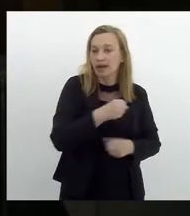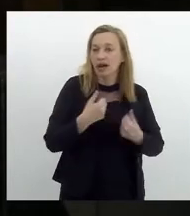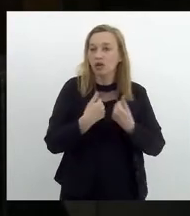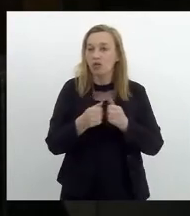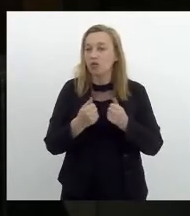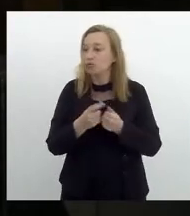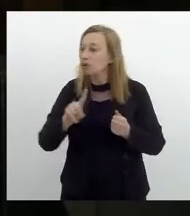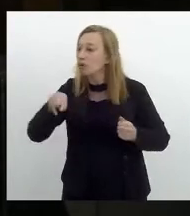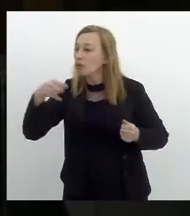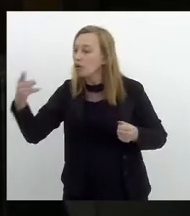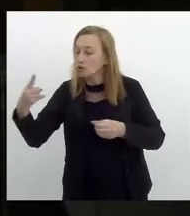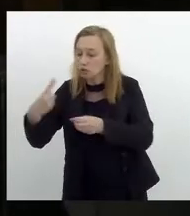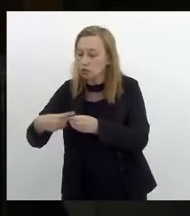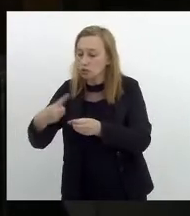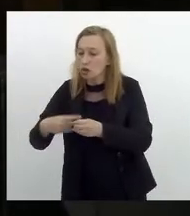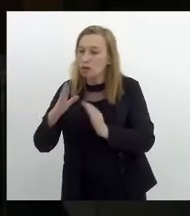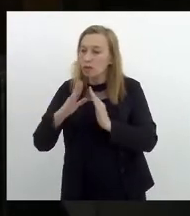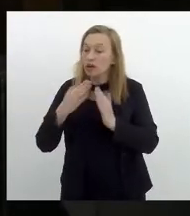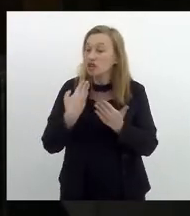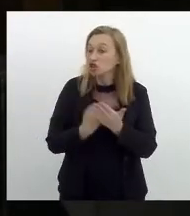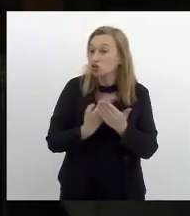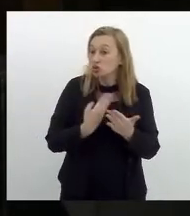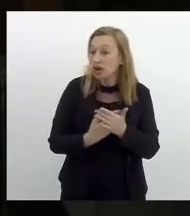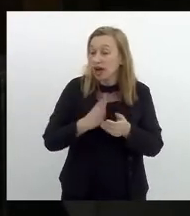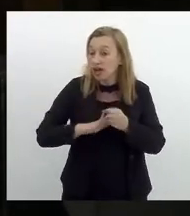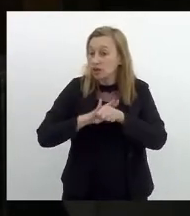outro bairro para estudar no turno da noite,